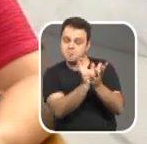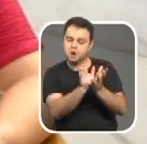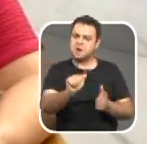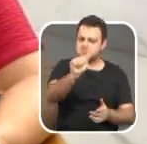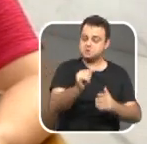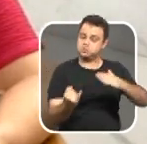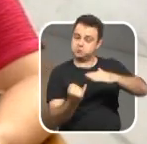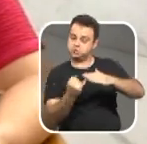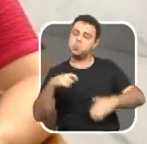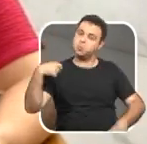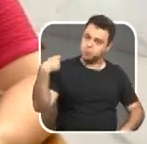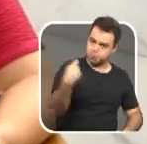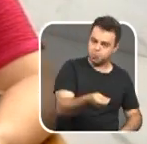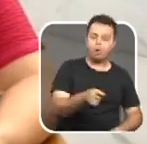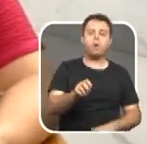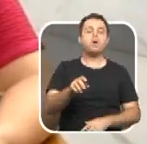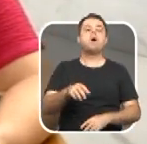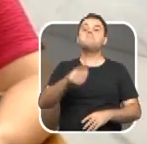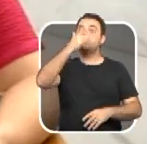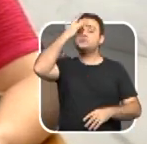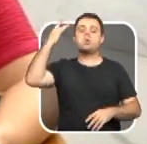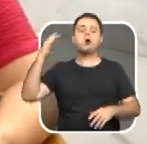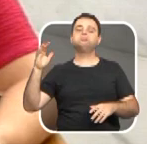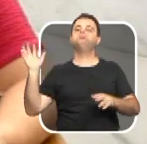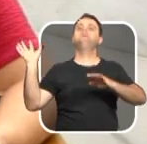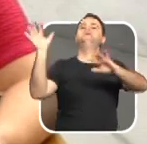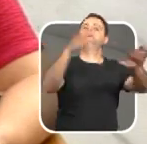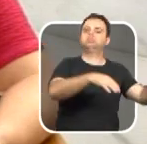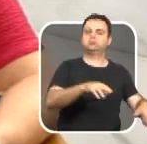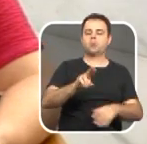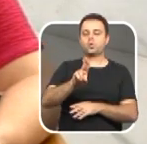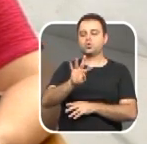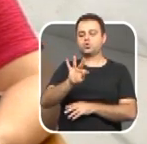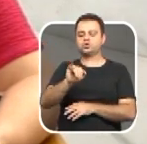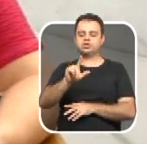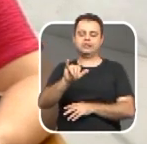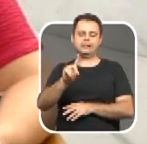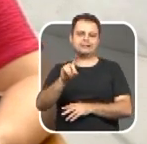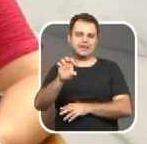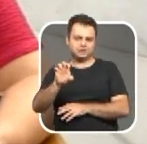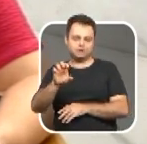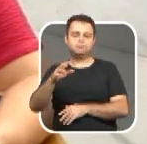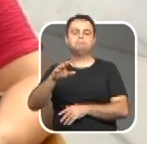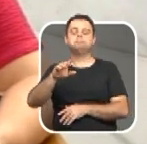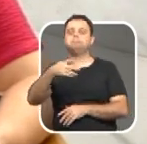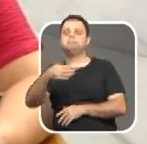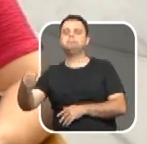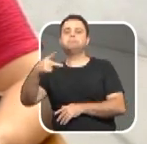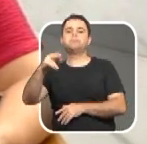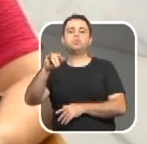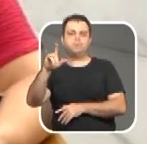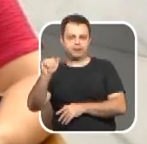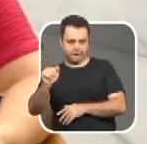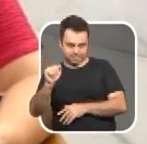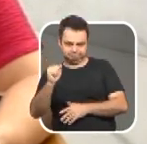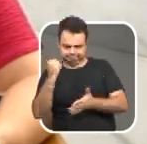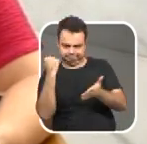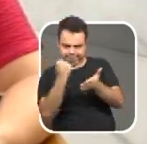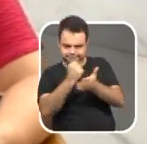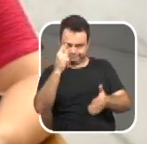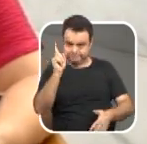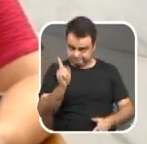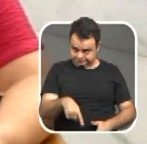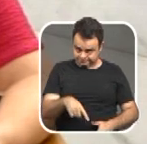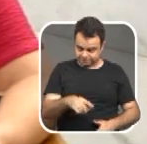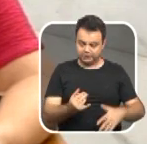tramitando. O aprovado declara de utilidade pública o Instituto MDC e o que está tramitando declara de utilidade pública o Instituto Recomeçar em